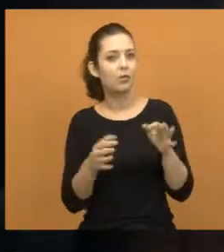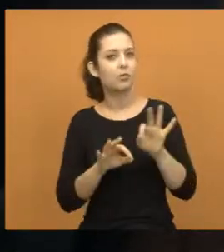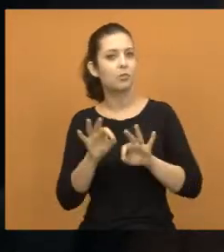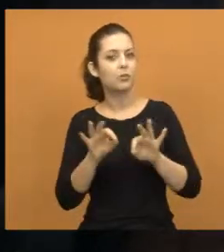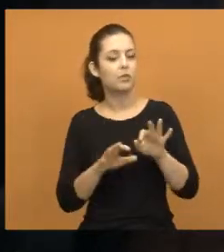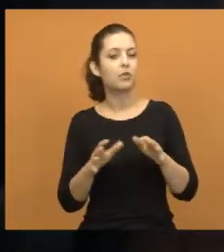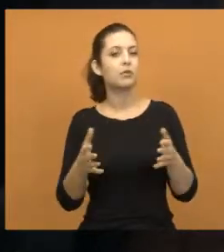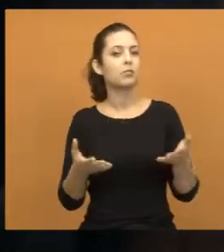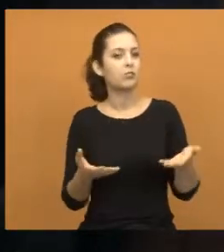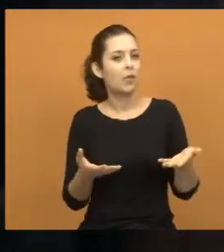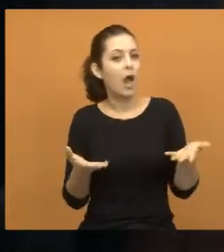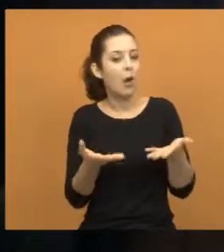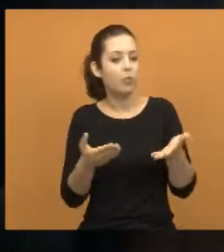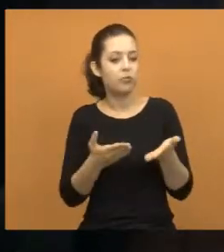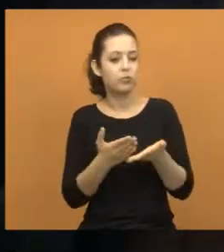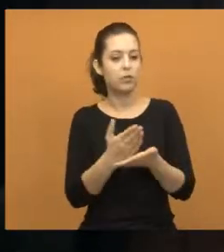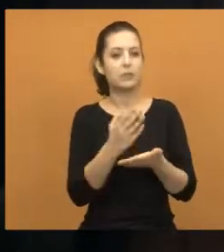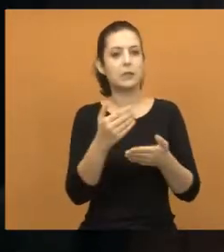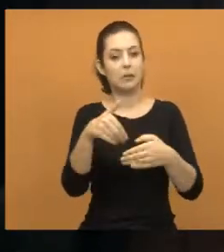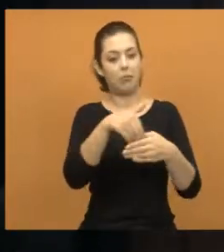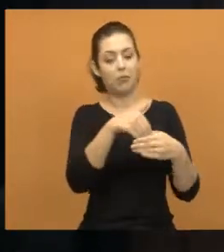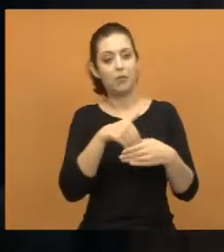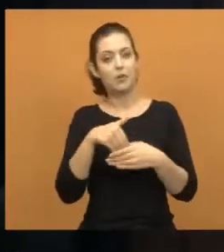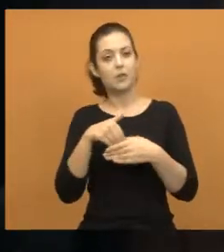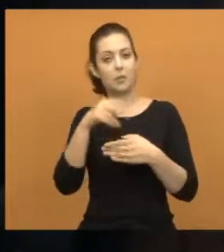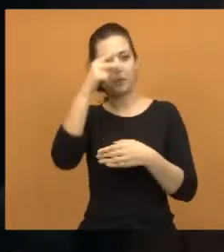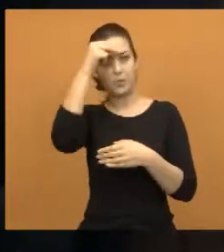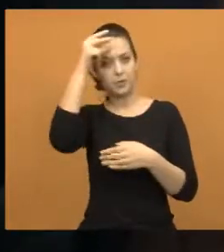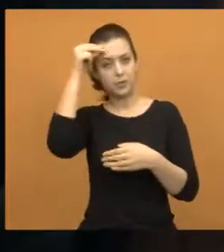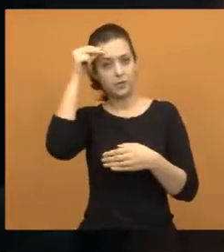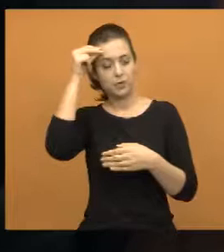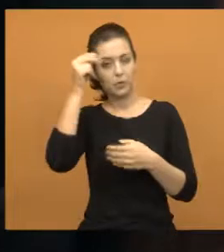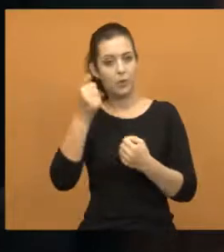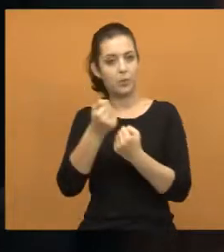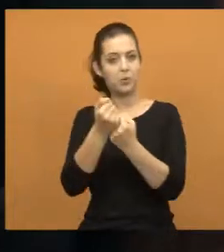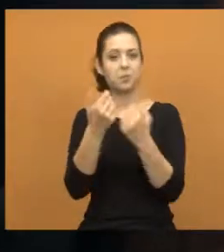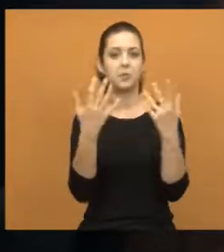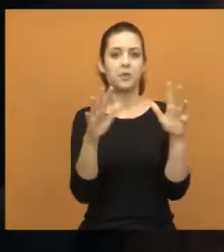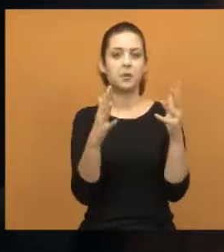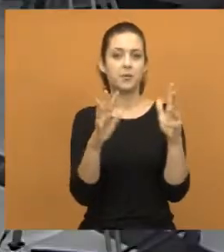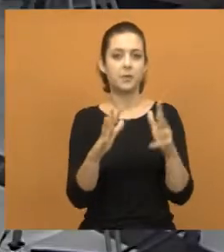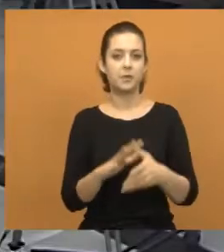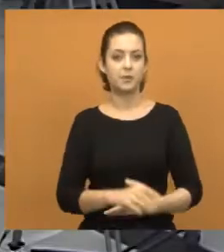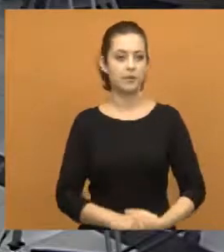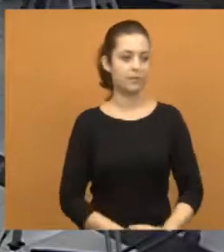projeto sendo aprovado e sancionado pelo prefeito. Parabéns.